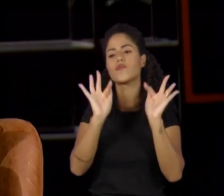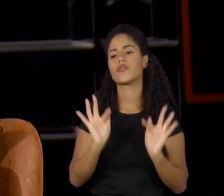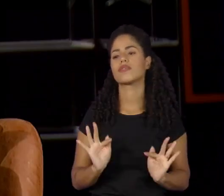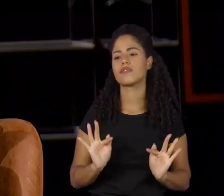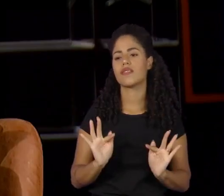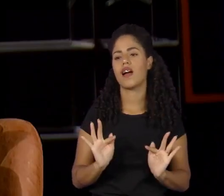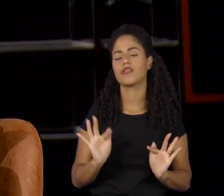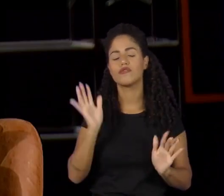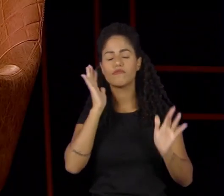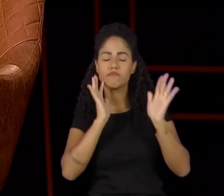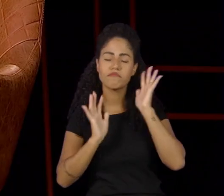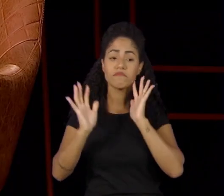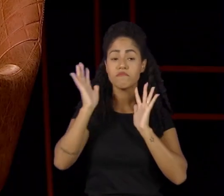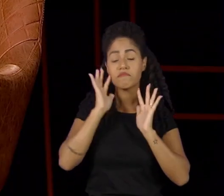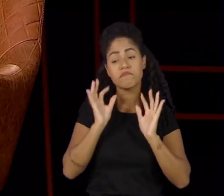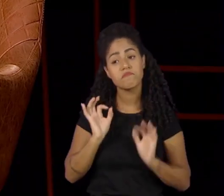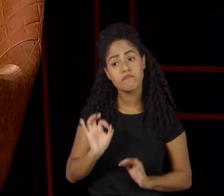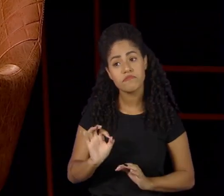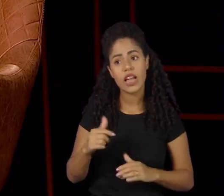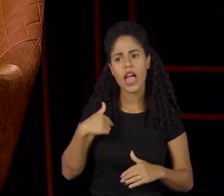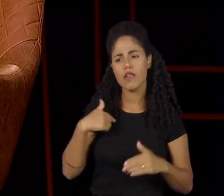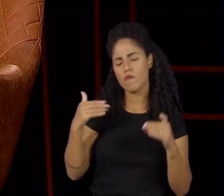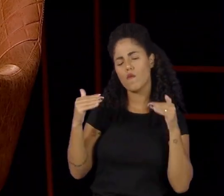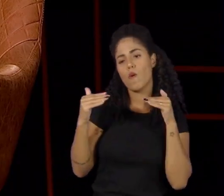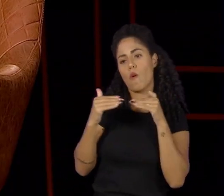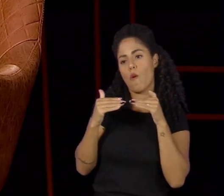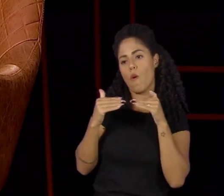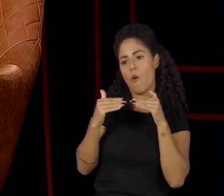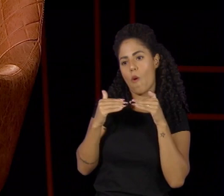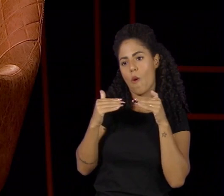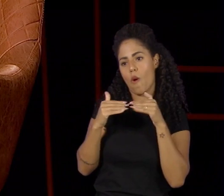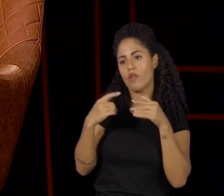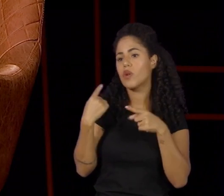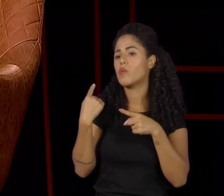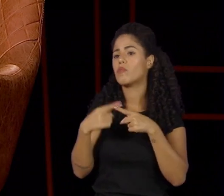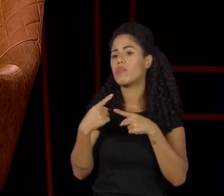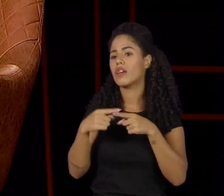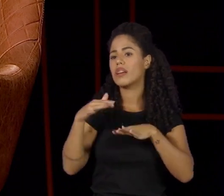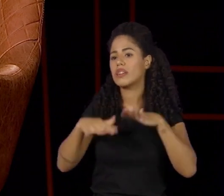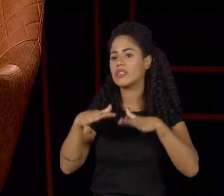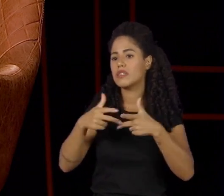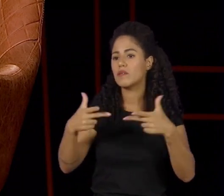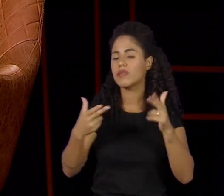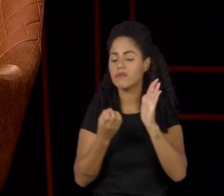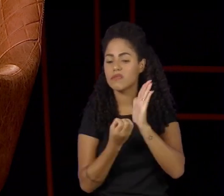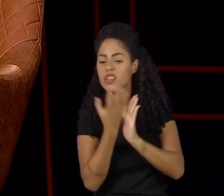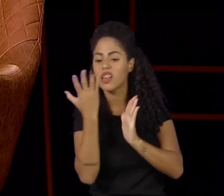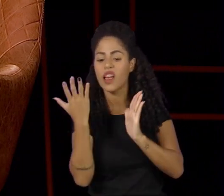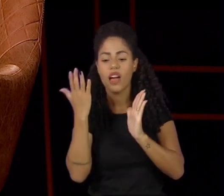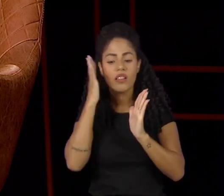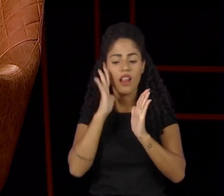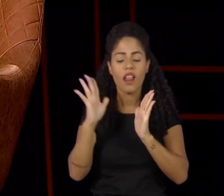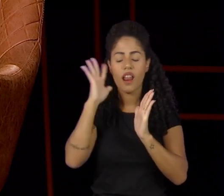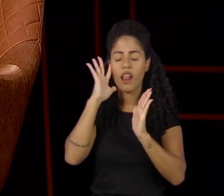ilusão. Olha, eu concordo com ele, viu? Porque muita coisa é ilusão.